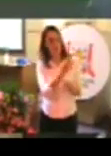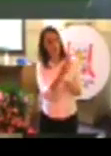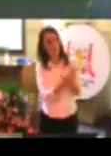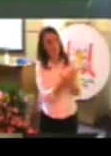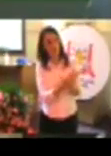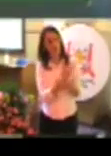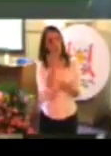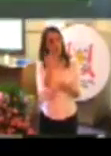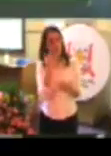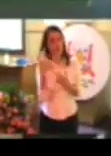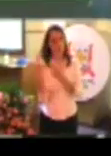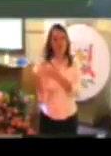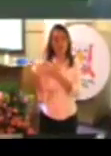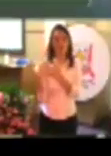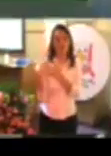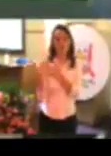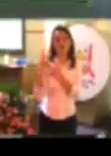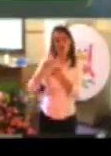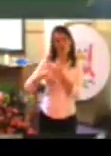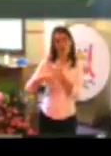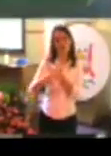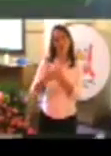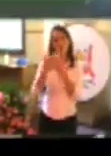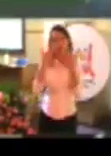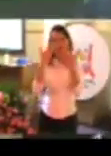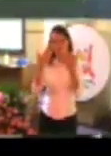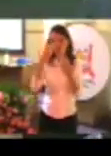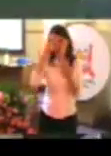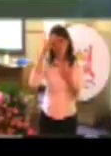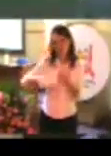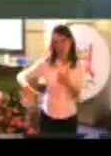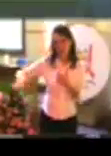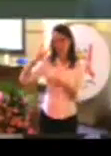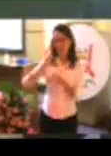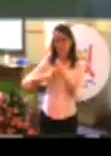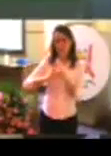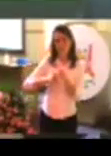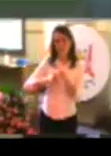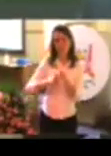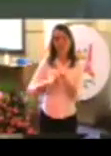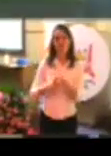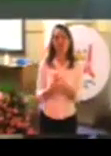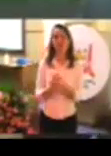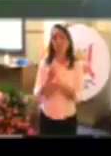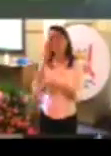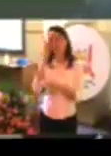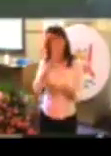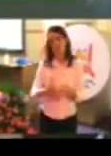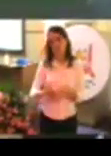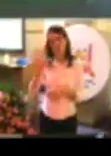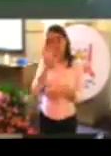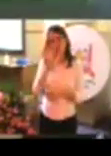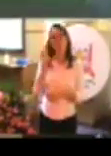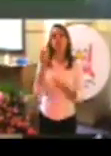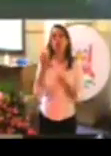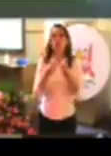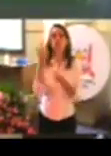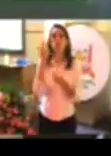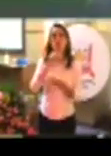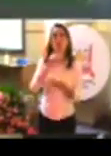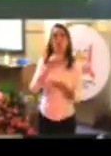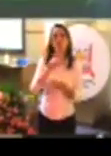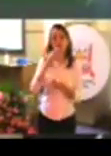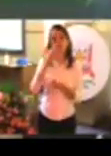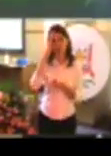obrigações. Isso é que nós temos que mostrar para os nossos cidadãos. E só se consegue isso, única